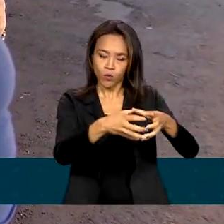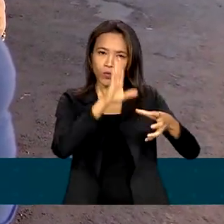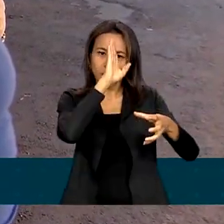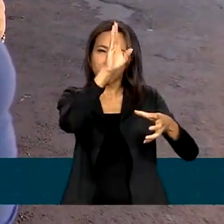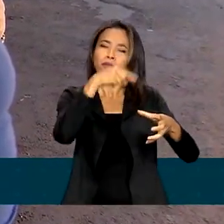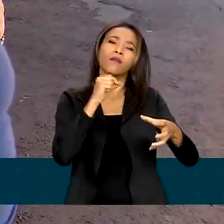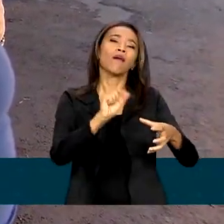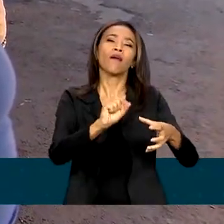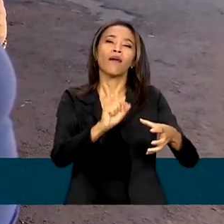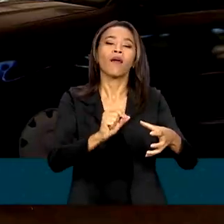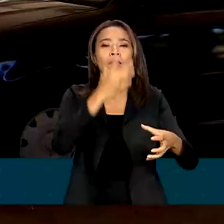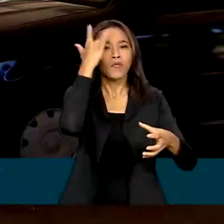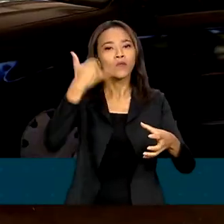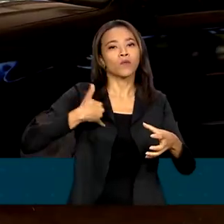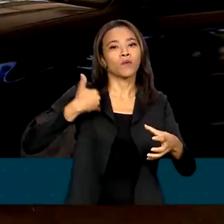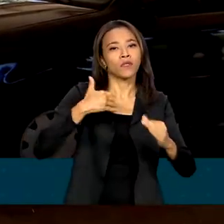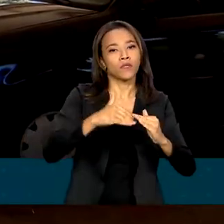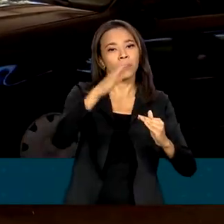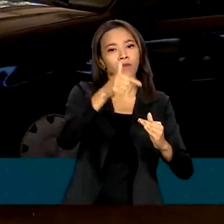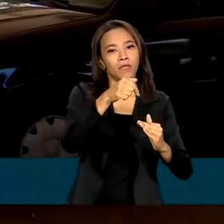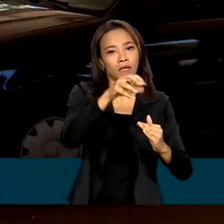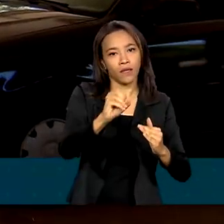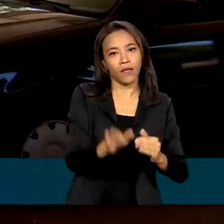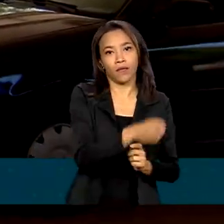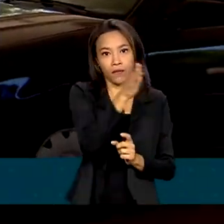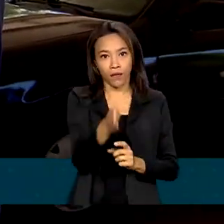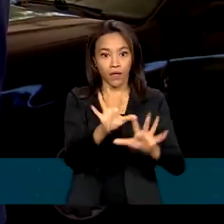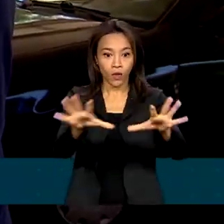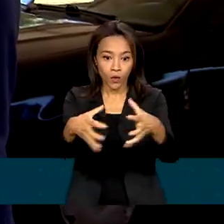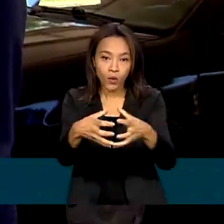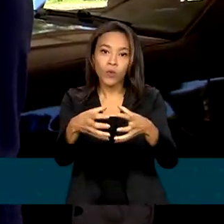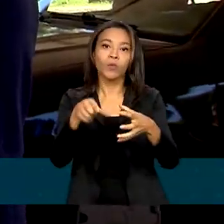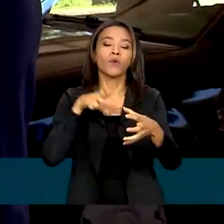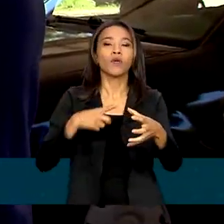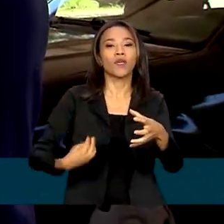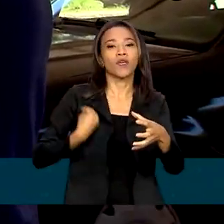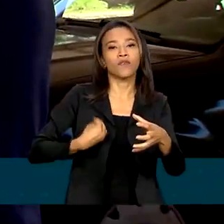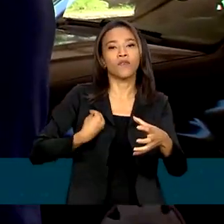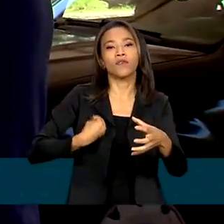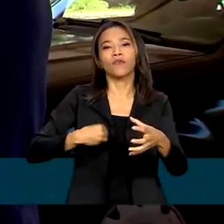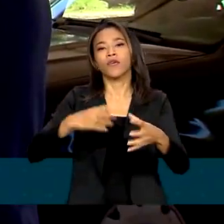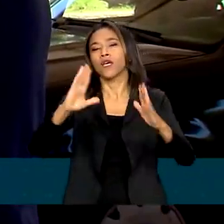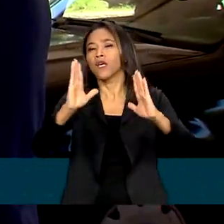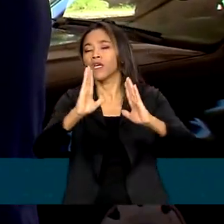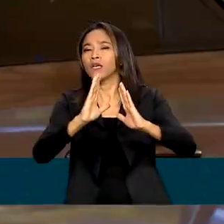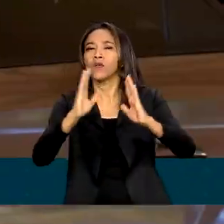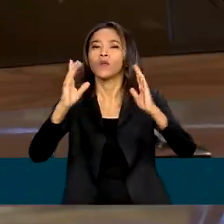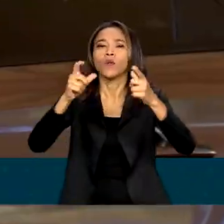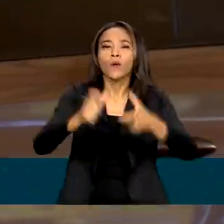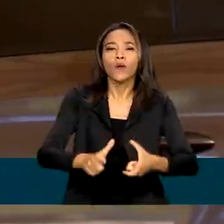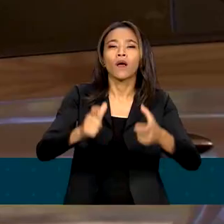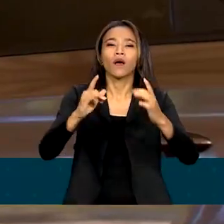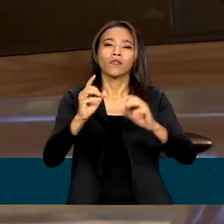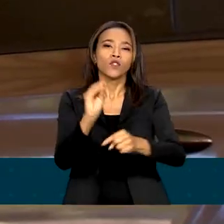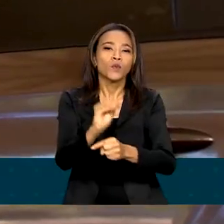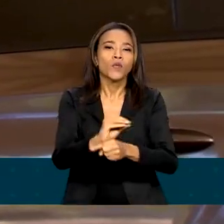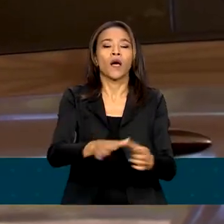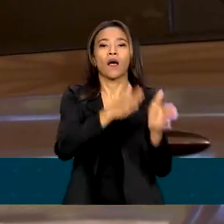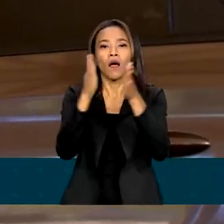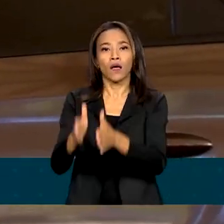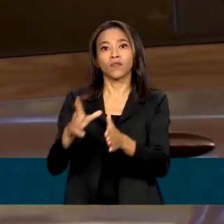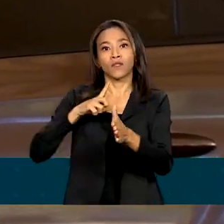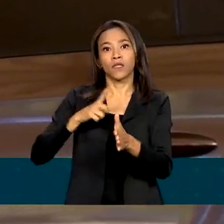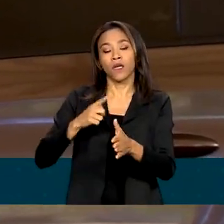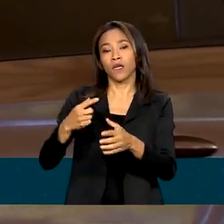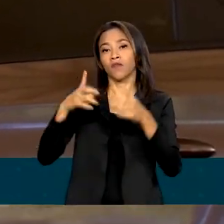Quem são eles? Pessoas com 70 anos ou mais, aqueles que vivem em instituições permanentes, aqueles imunocomprometidos, os